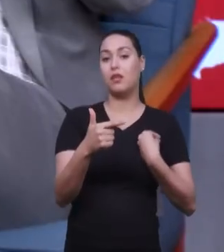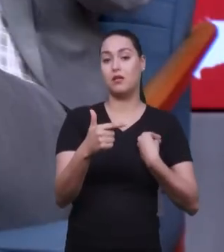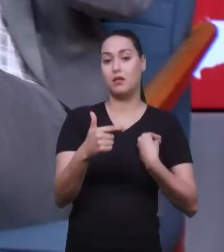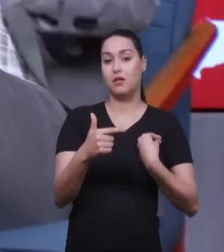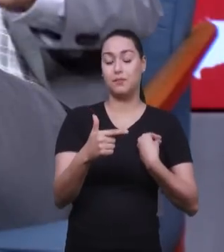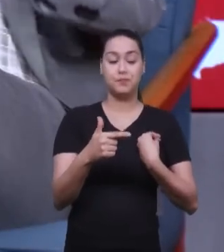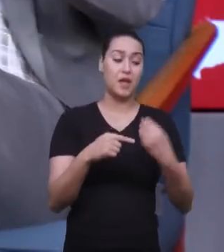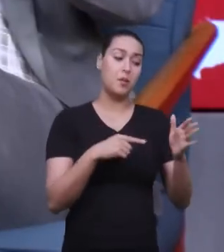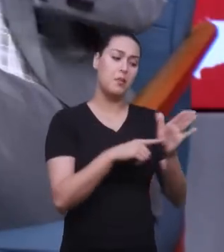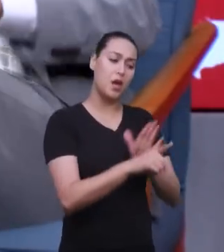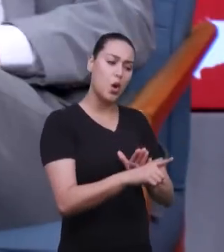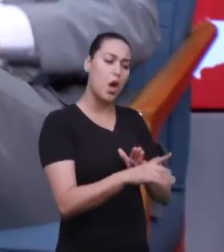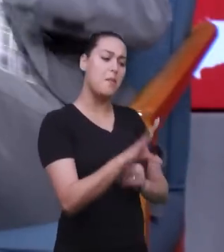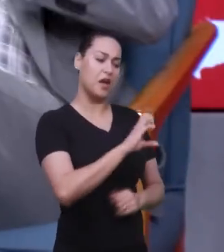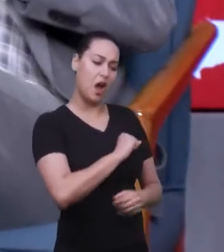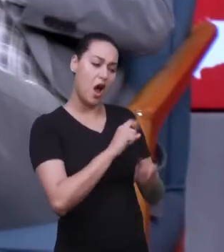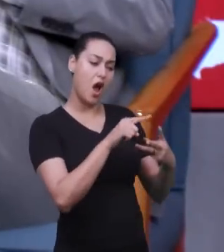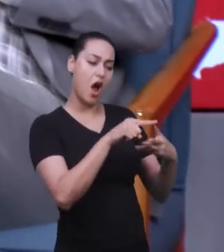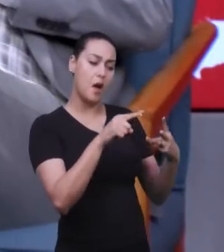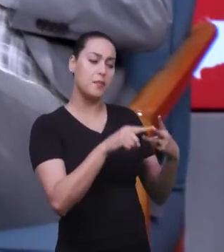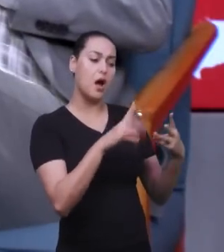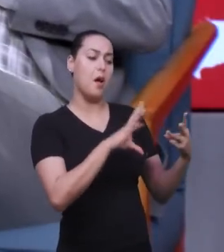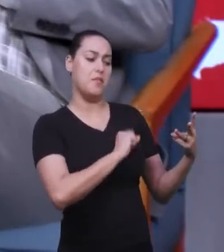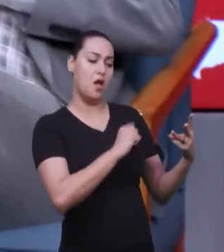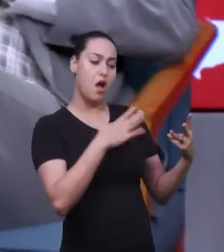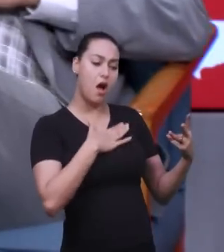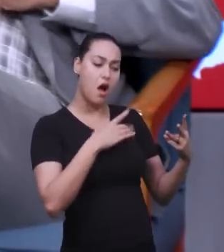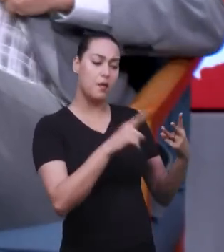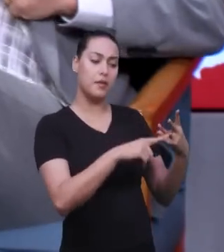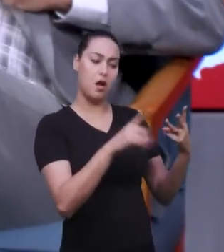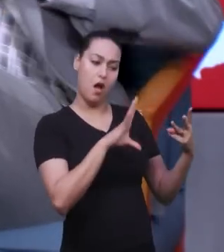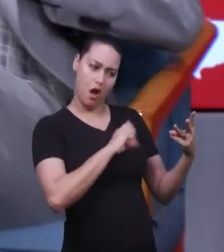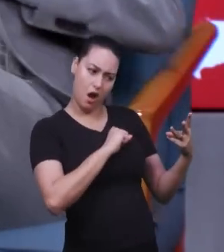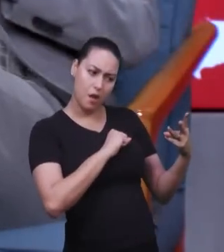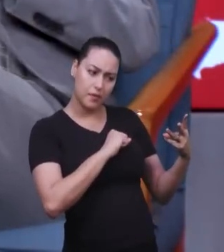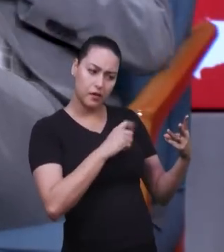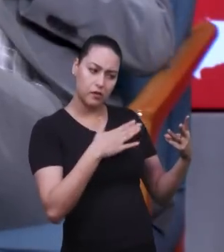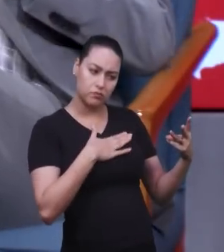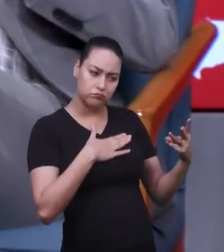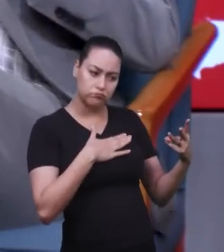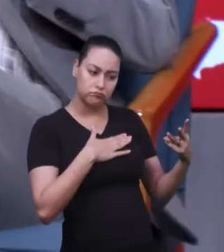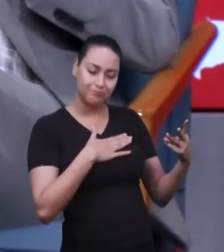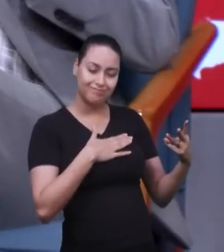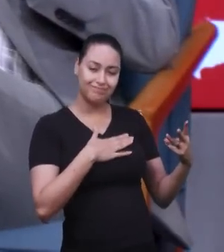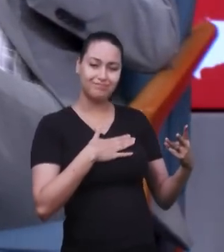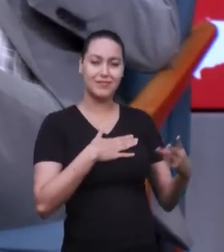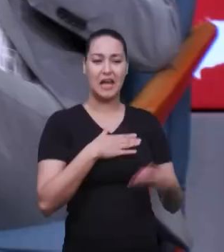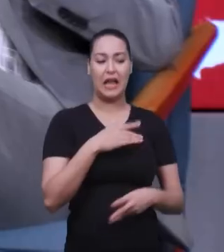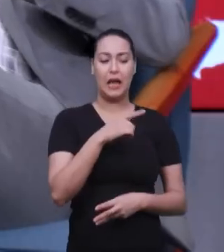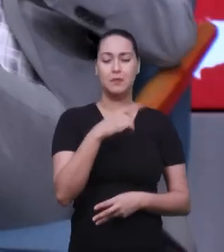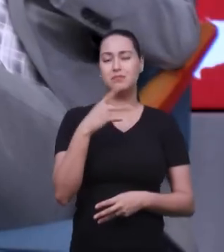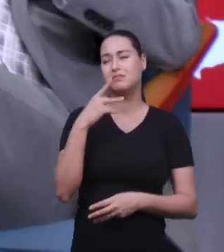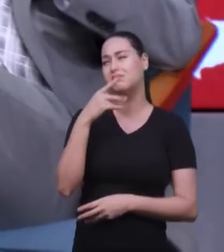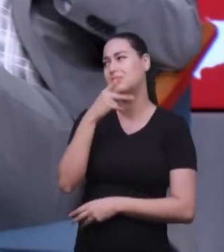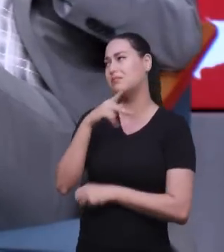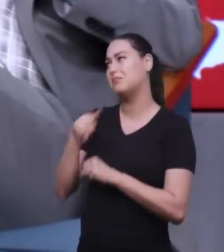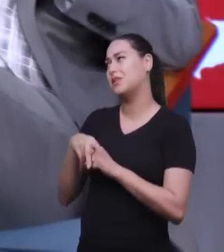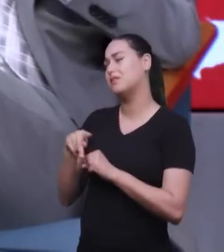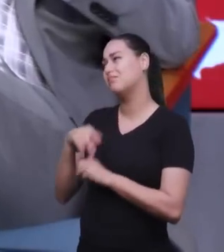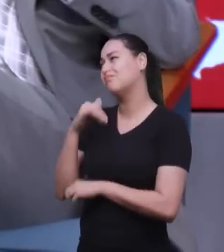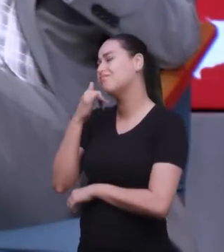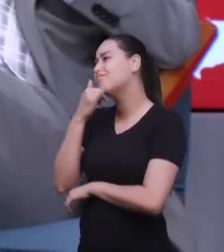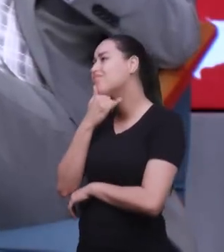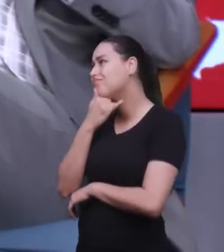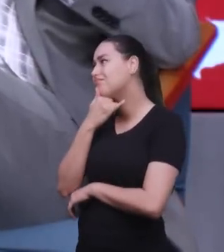tu me amas, Pedro, tu me amas. Ele se entristece, porque ali ele entende que ele